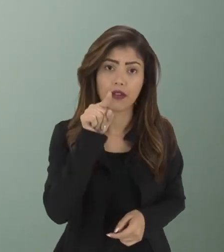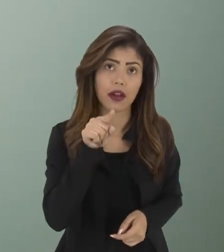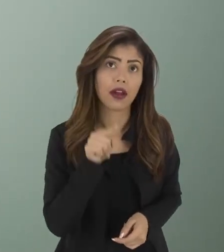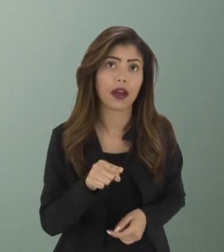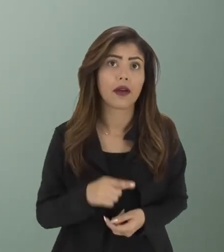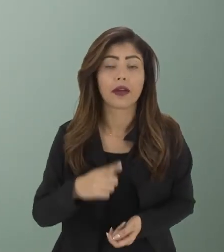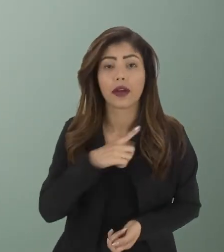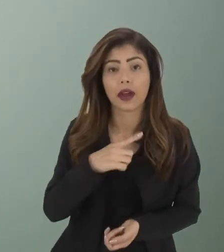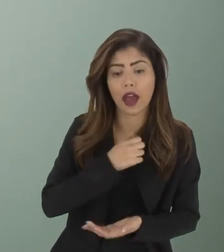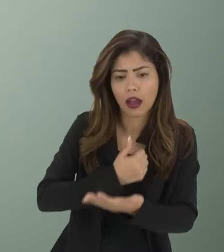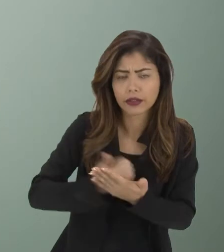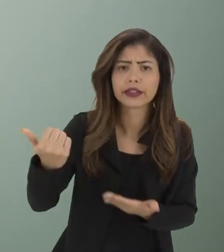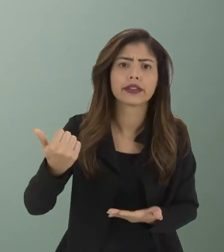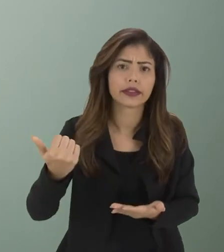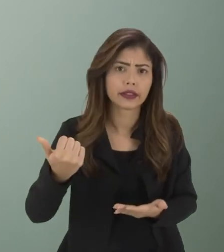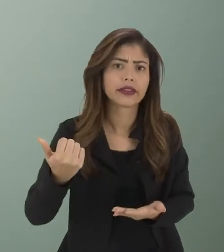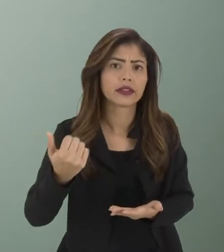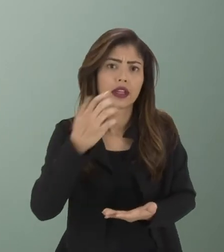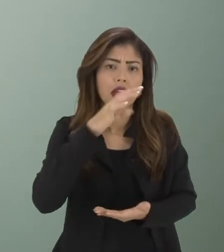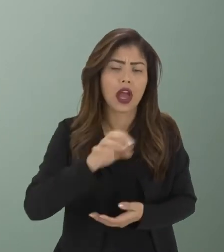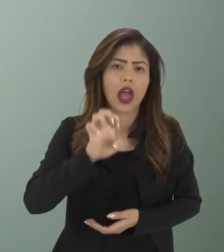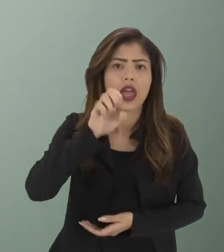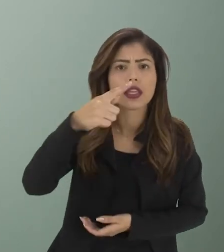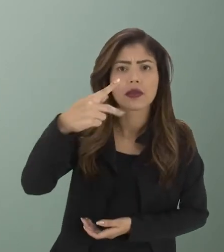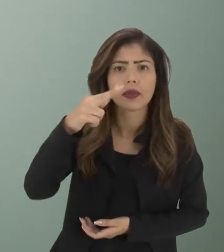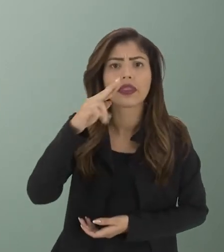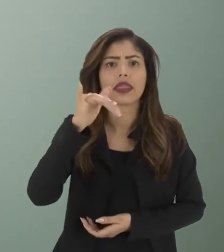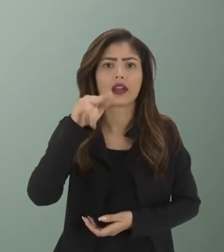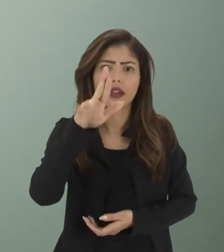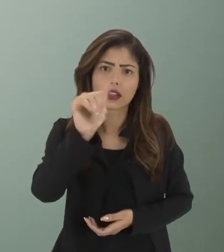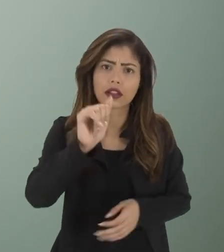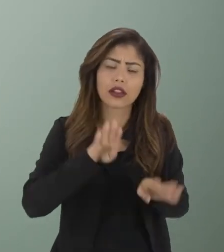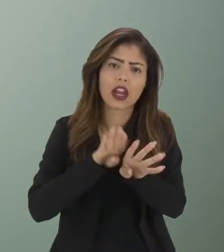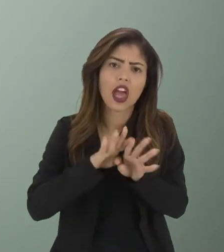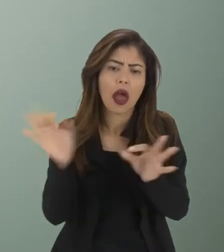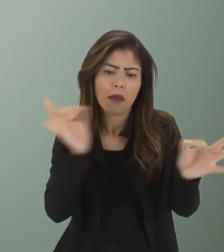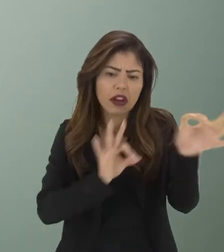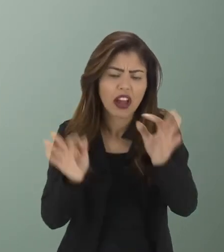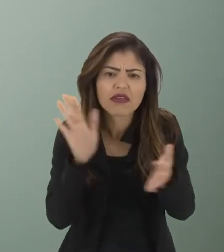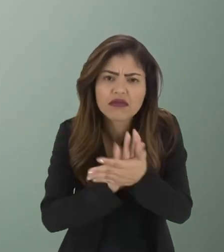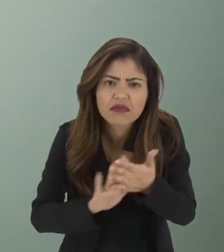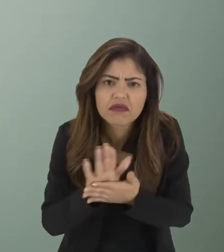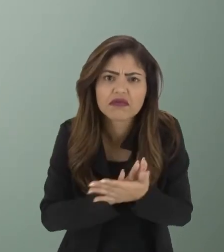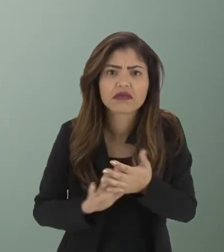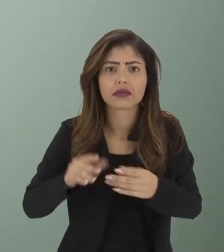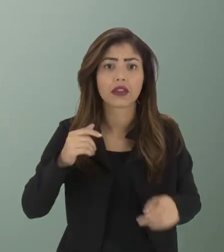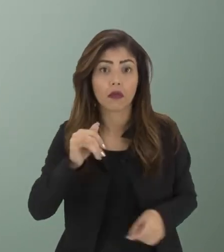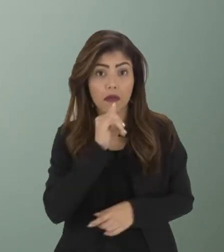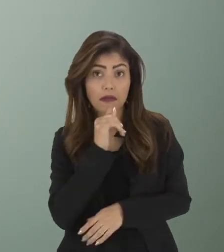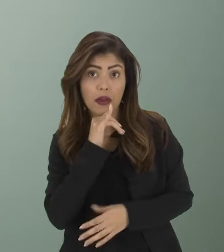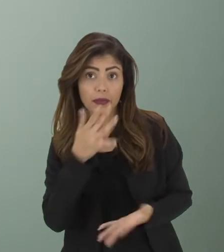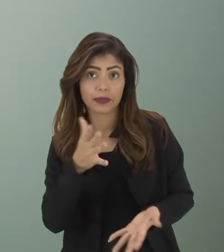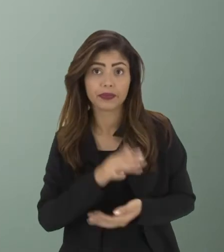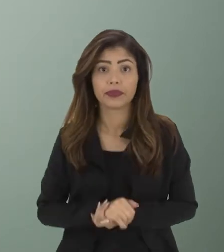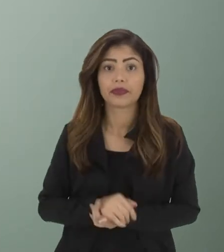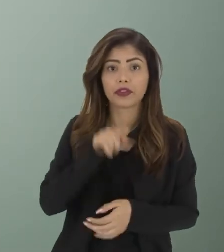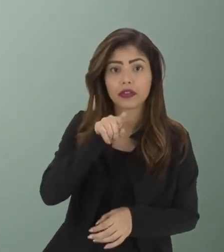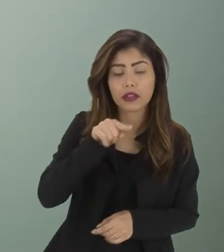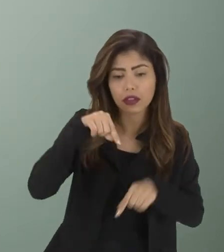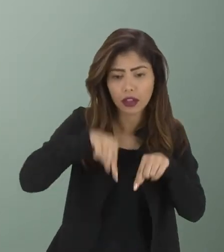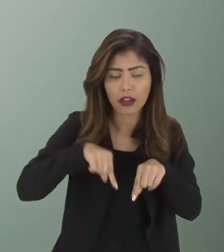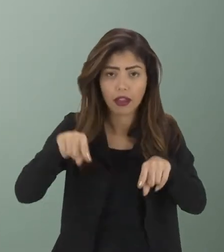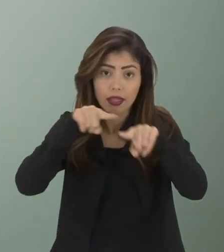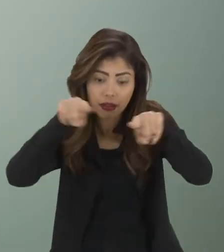eram ações espontâneas, decisões espontâneas que você não tinha planejado? Aqui tá um exemplo. Você tá aqui